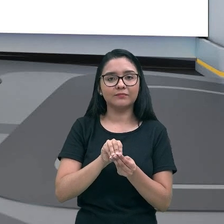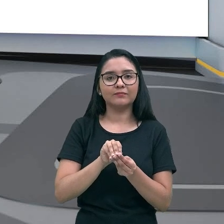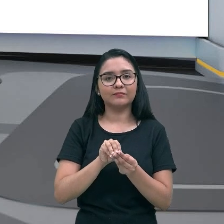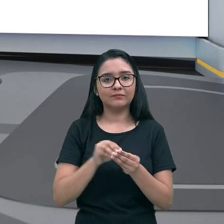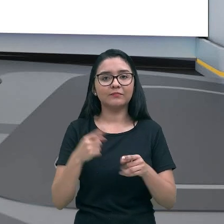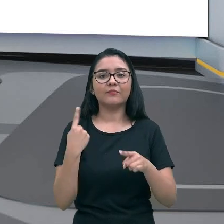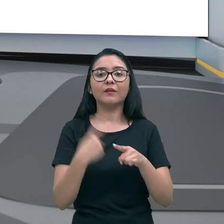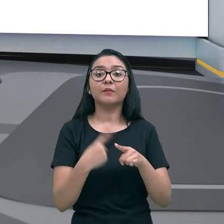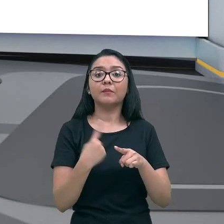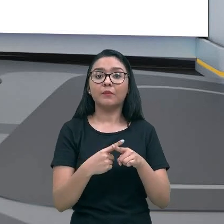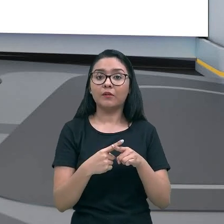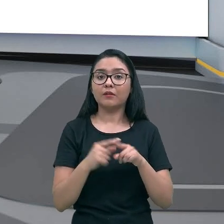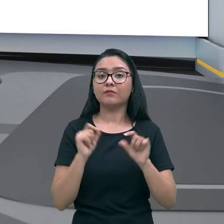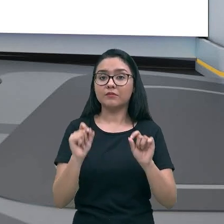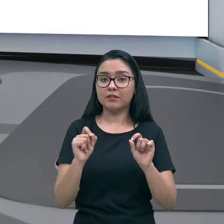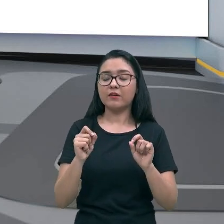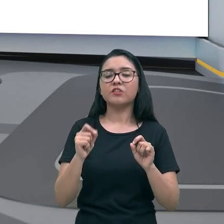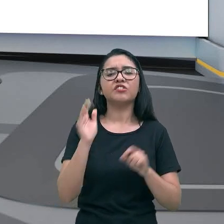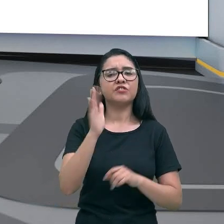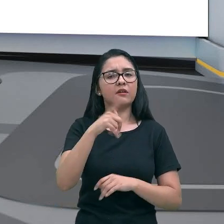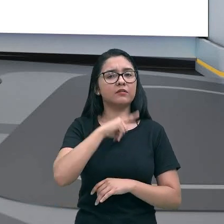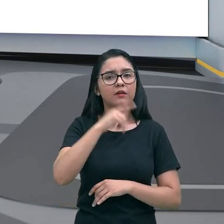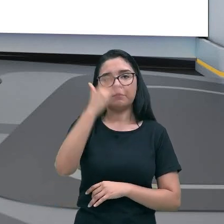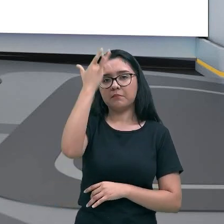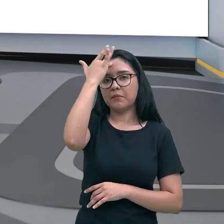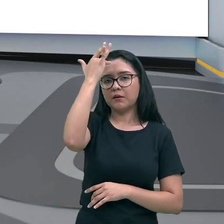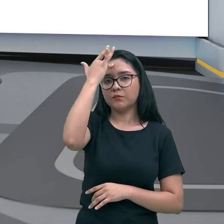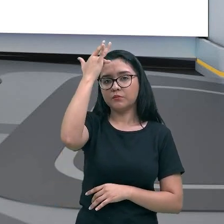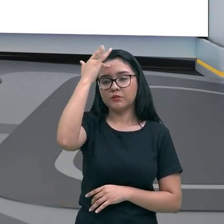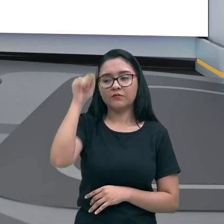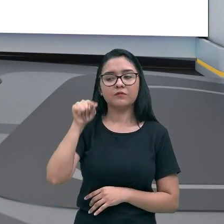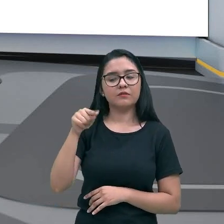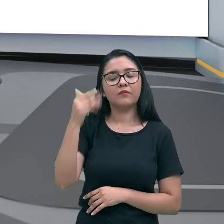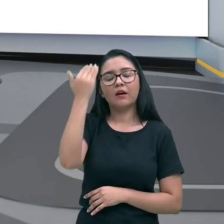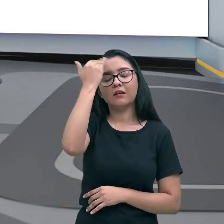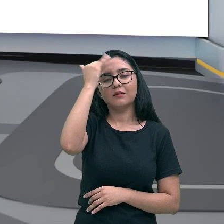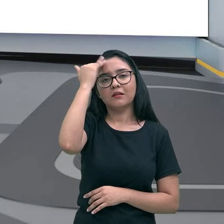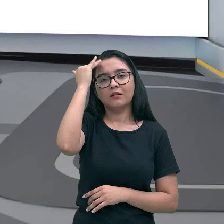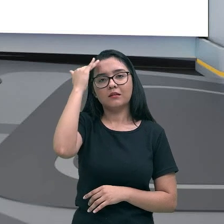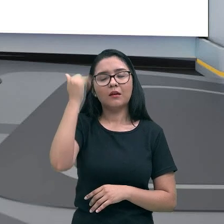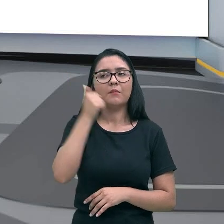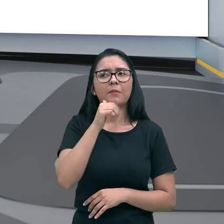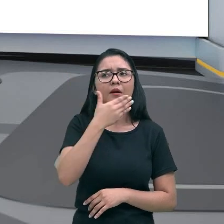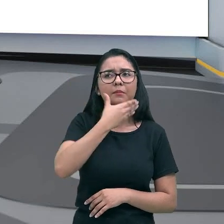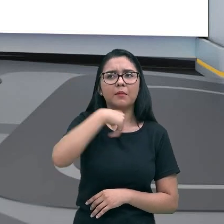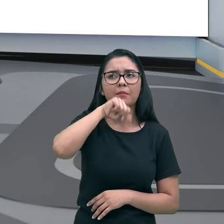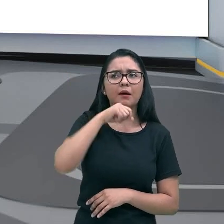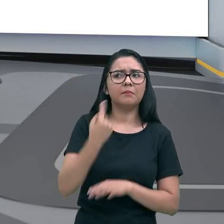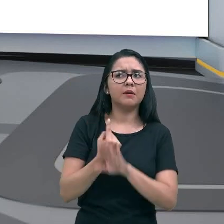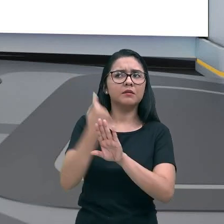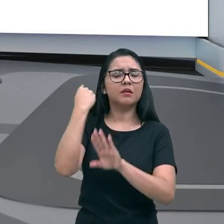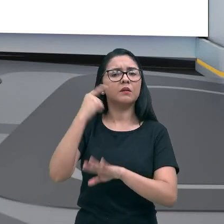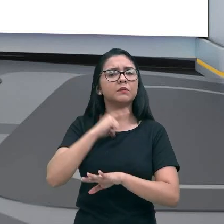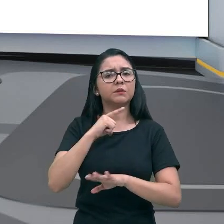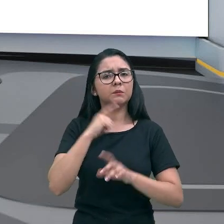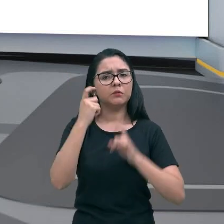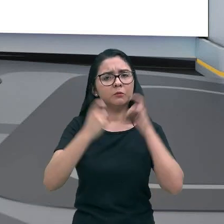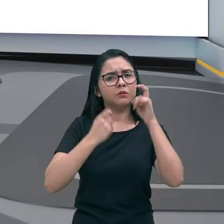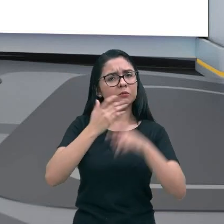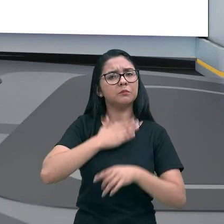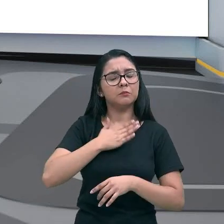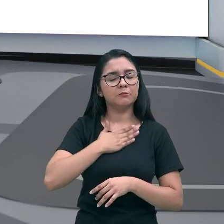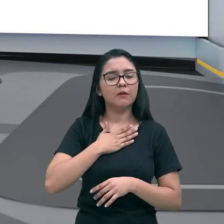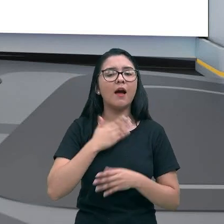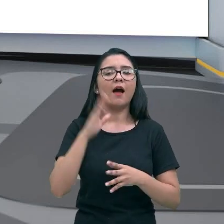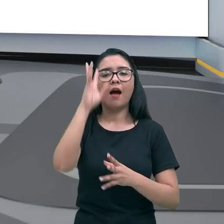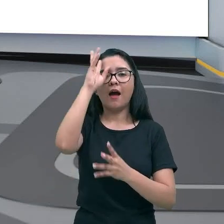vai estar num ponto tal de maturidade que você vai entender essas preocupações que os mais velhos têm conosco. Exatamente. Né? Que